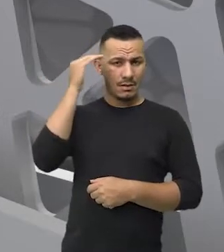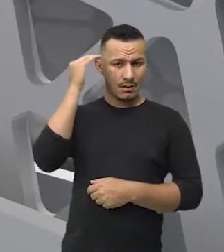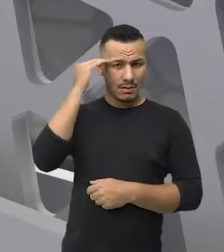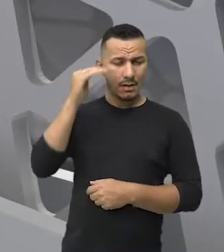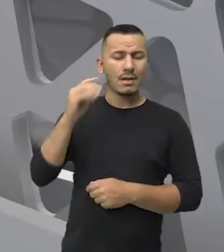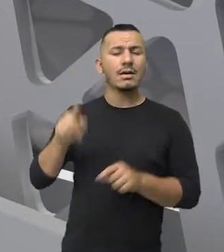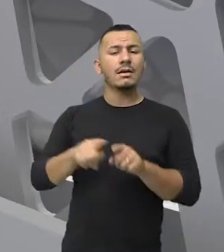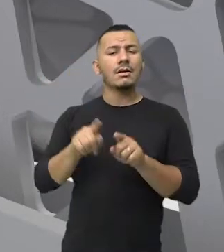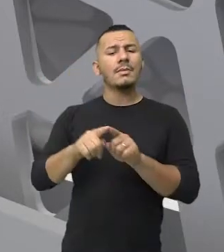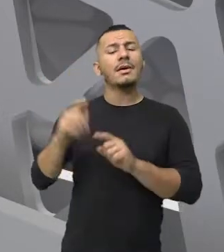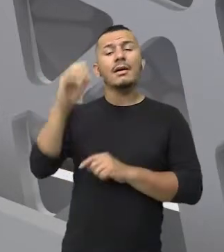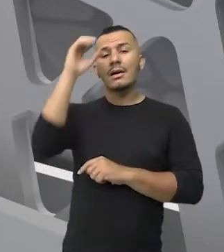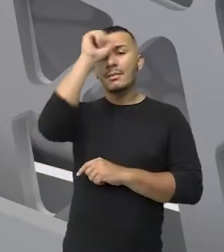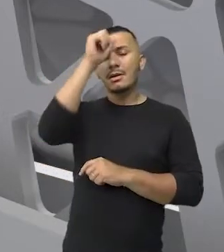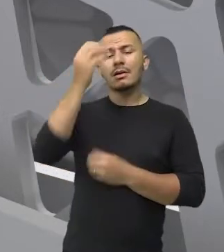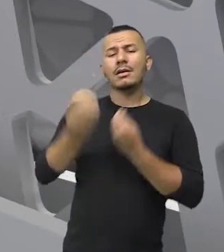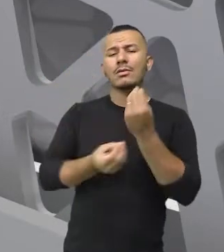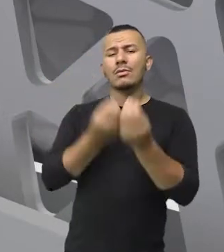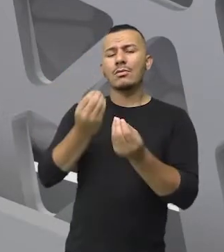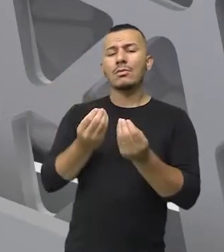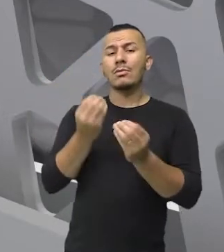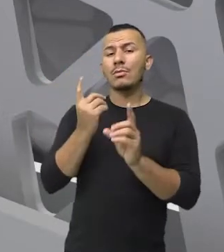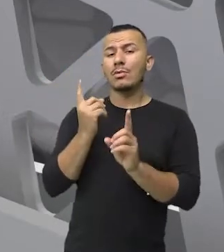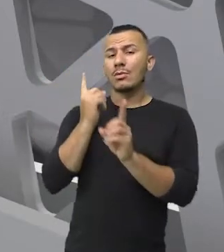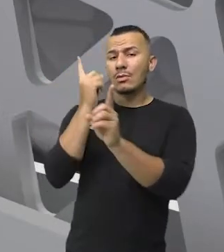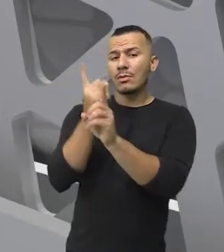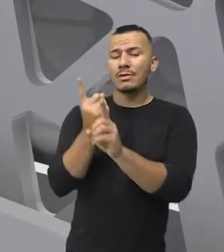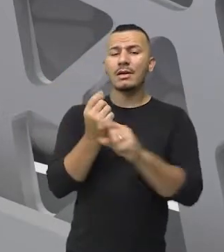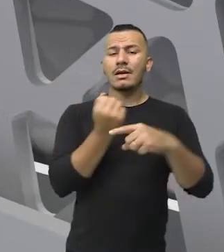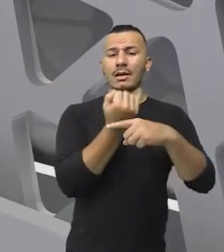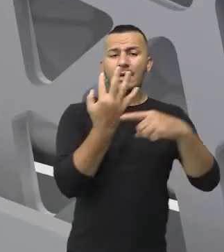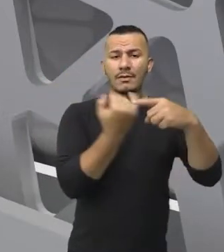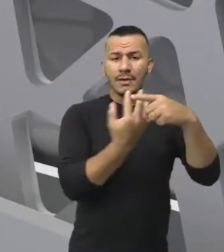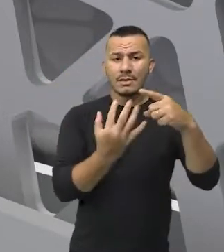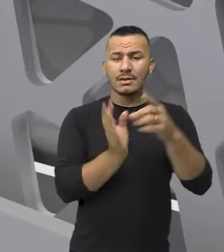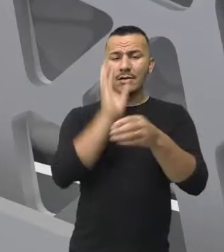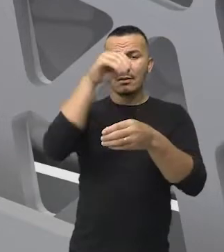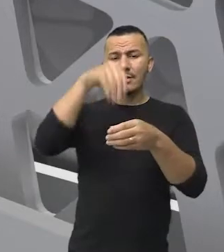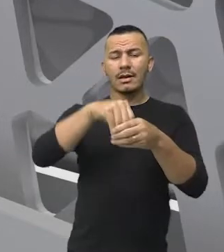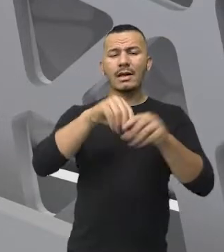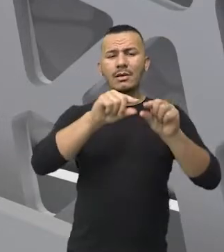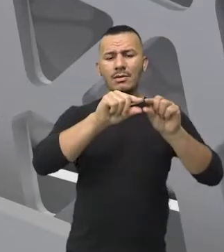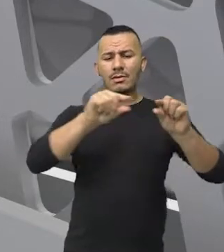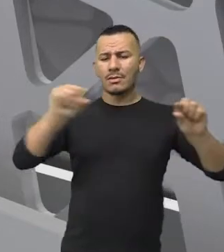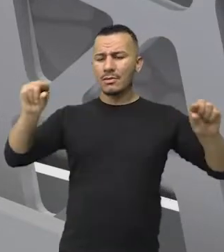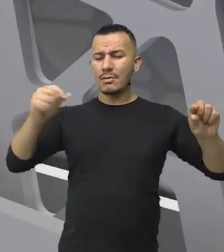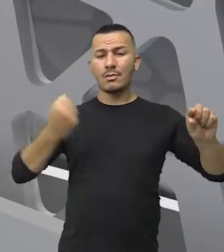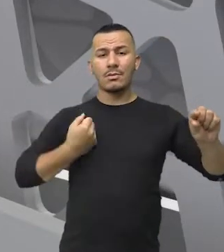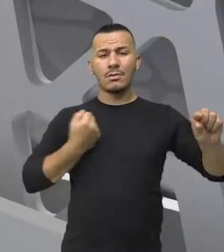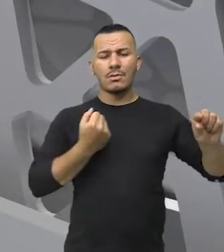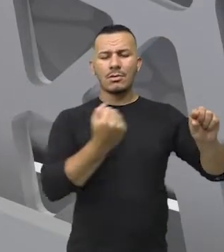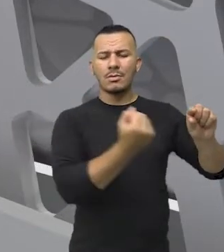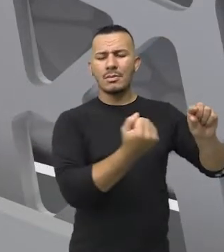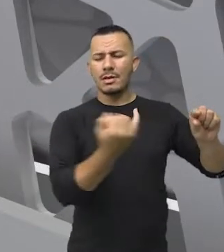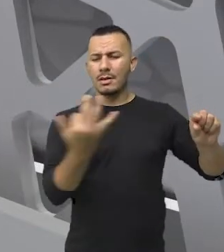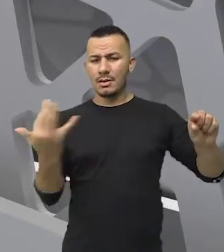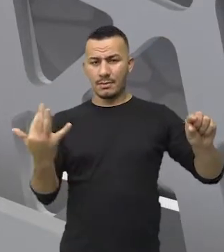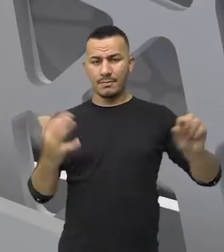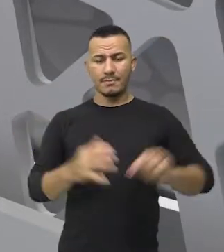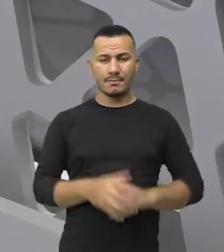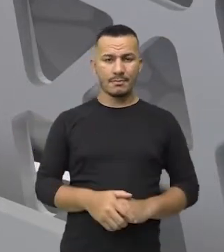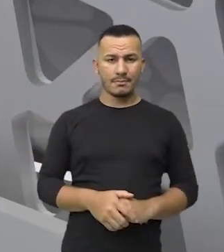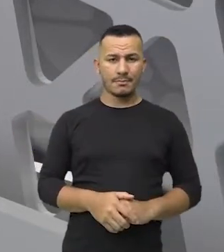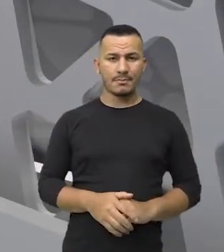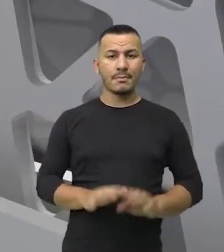você compreenda como localizar frações em uma reta numérica. Tá legal? Lembrando, alunos, que